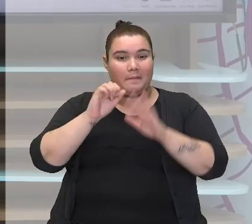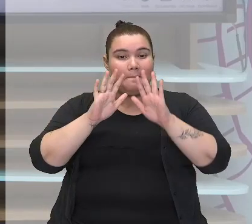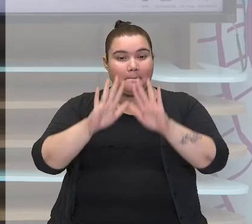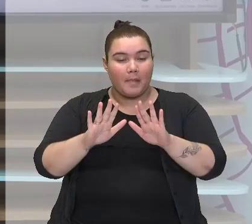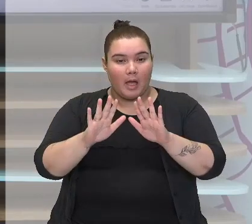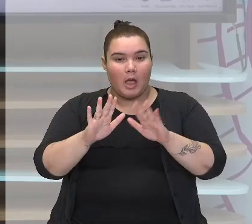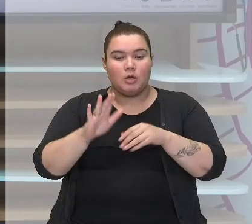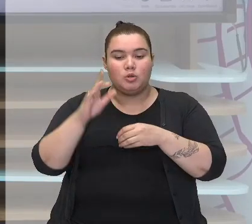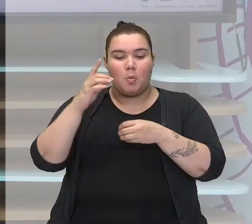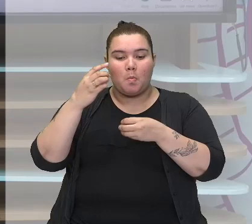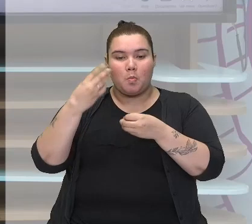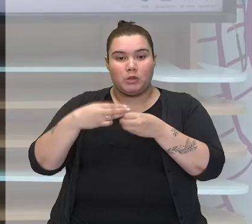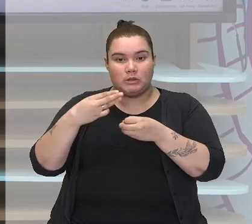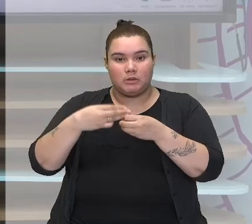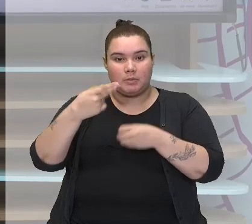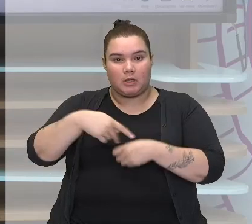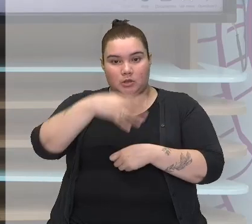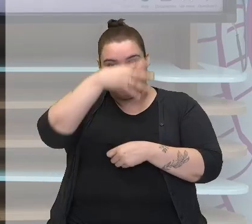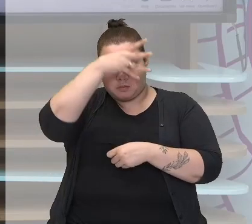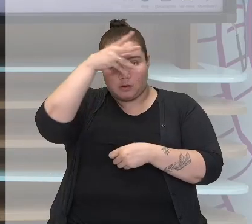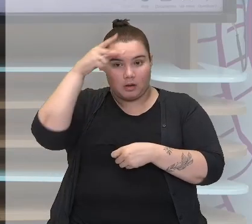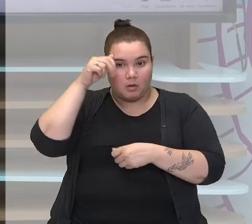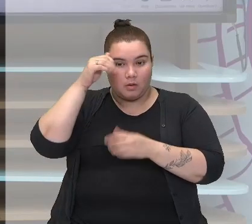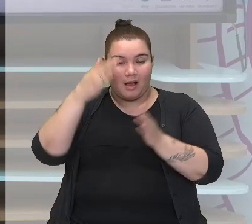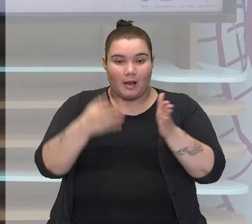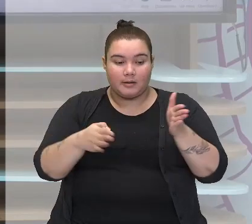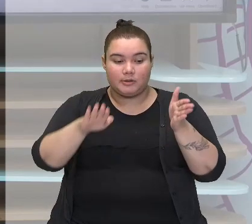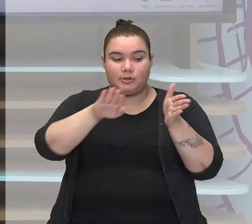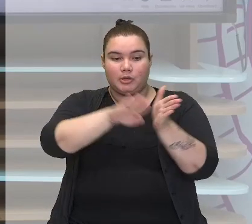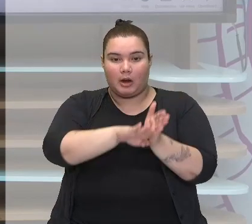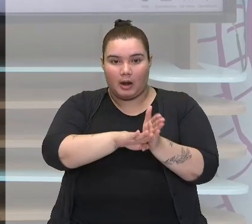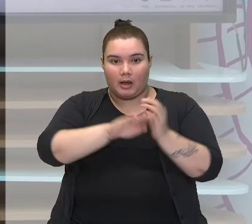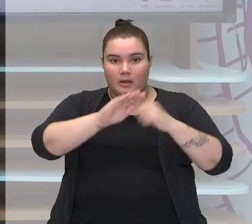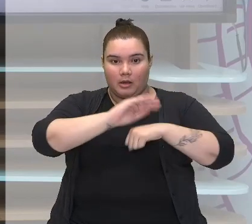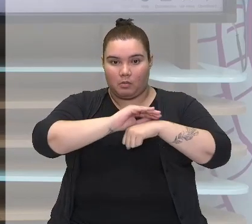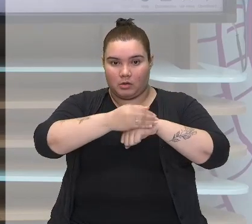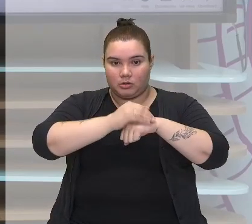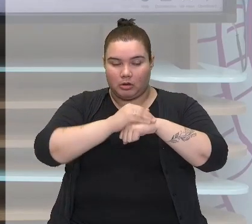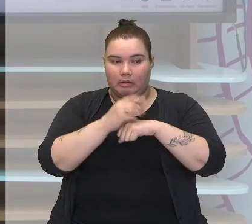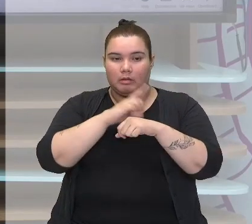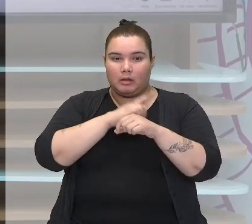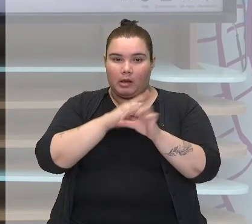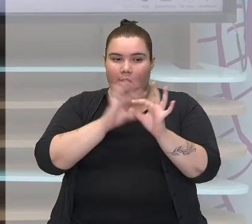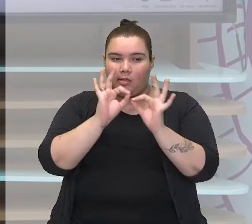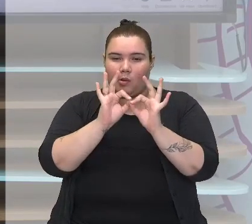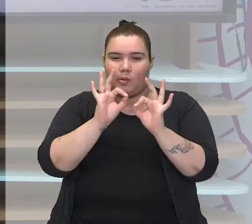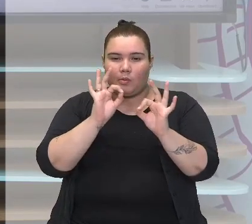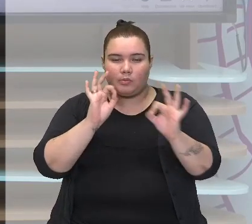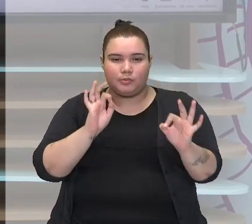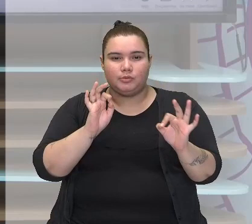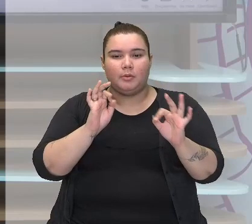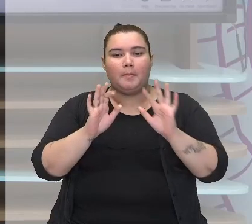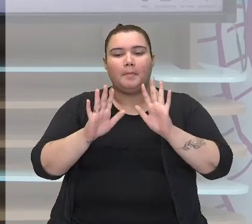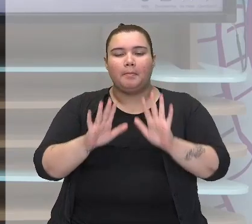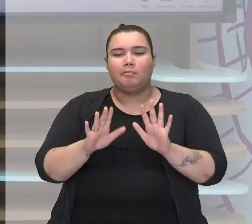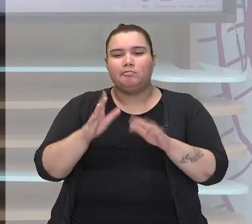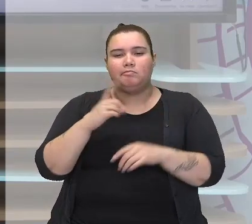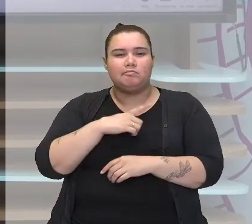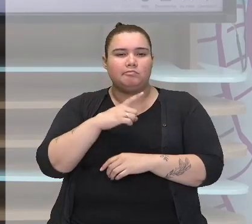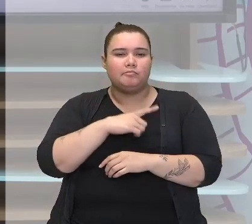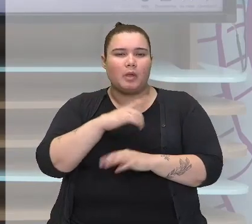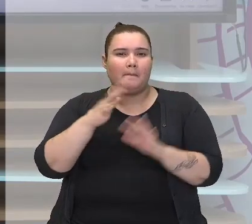Itacoatiara existe uma estrada, né? E eu posso dar mais ou menos, né,